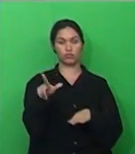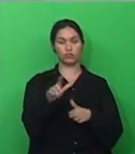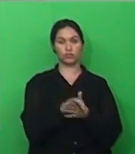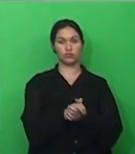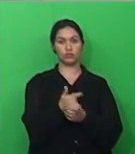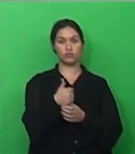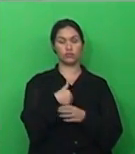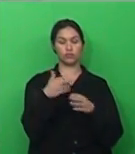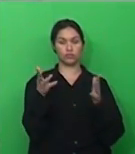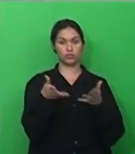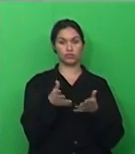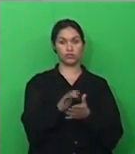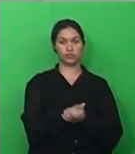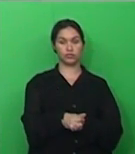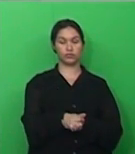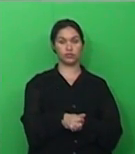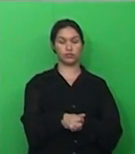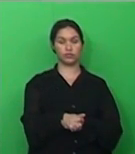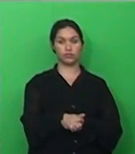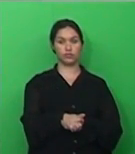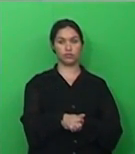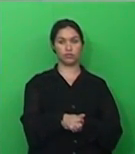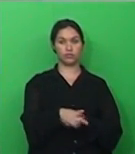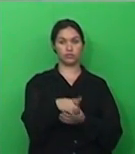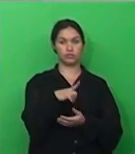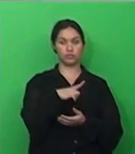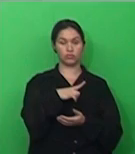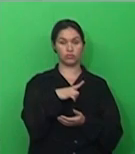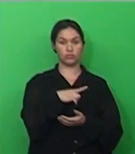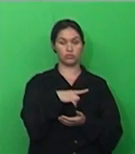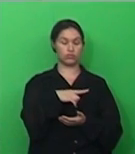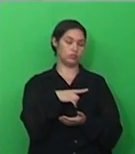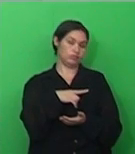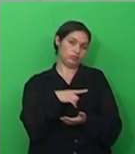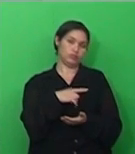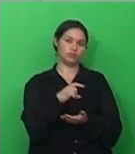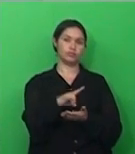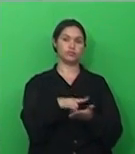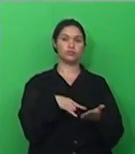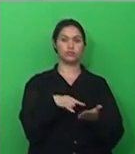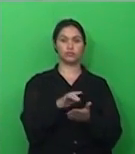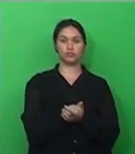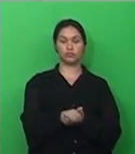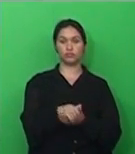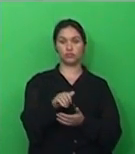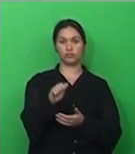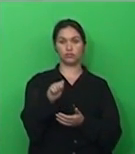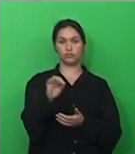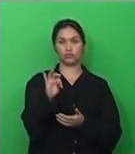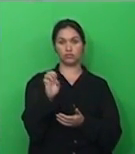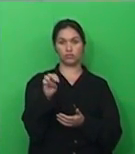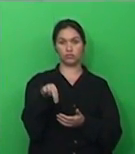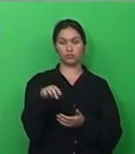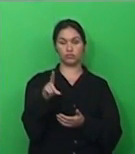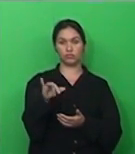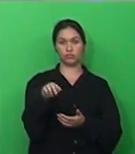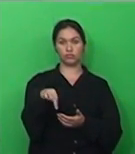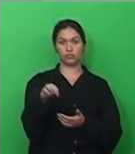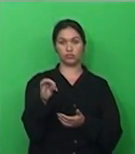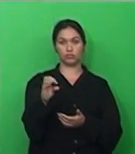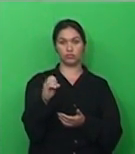peguei hoje, inclusive, o histórico dos atendimentos no pronto-socorro do Hospital Materno Infantil Santa